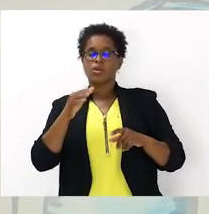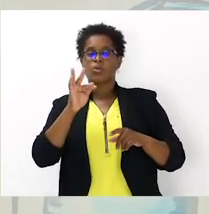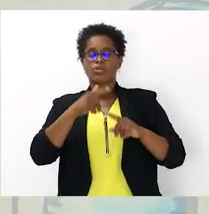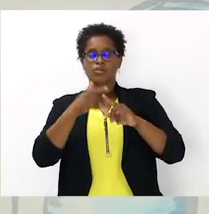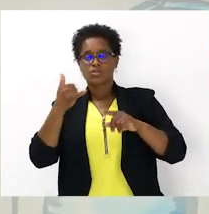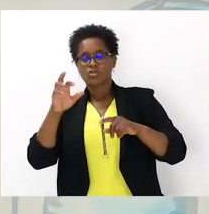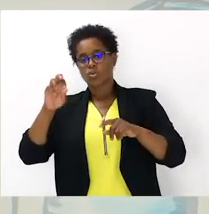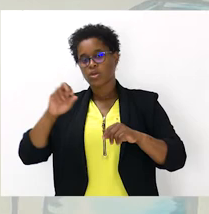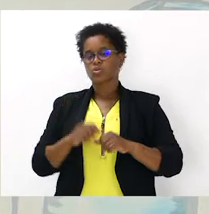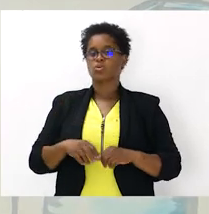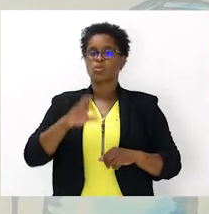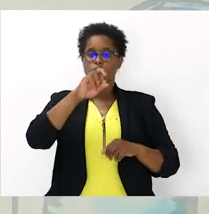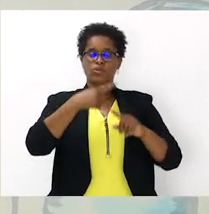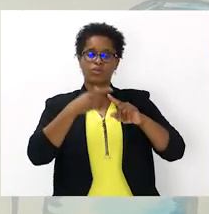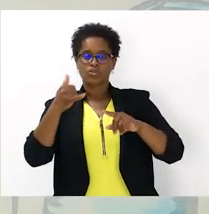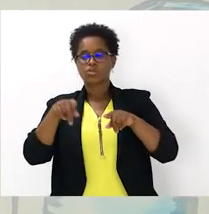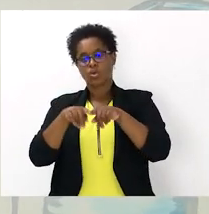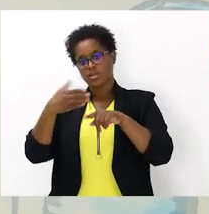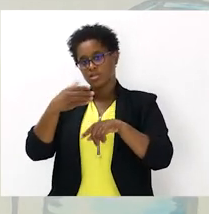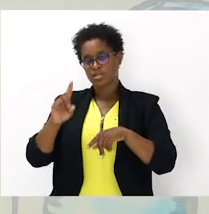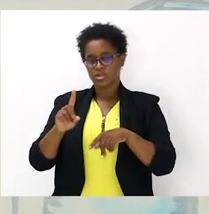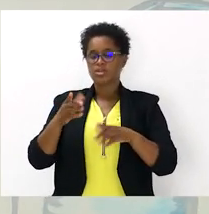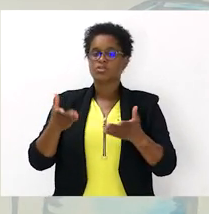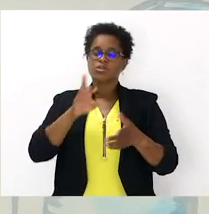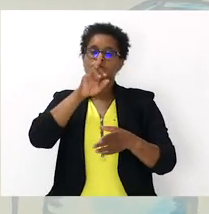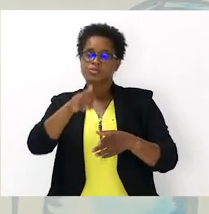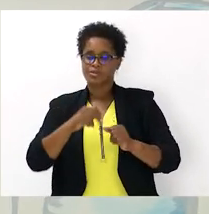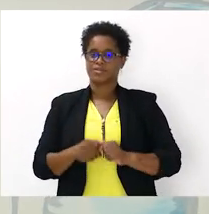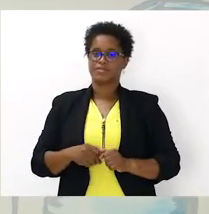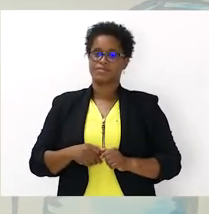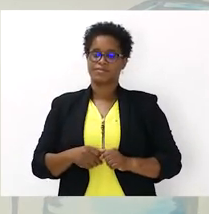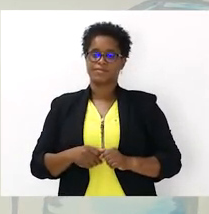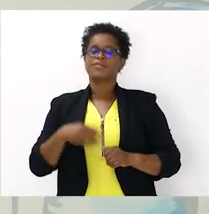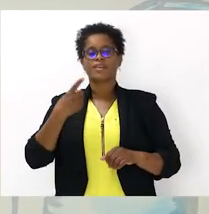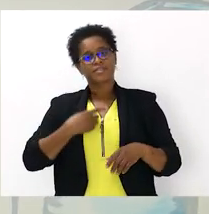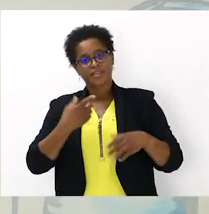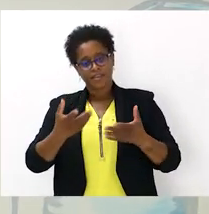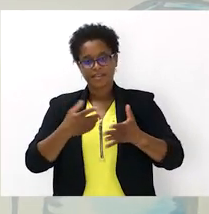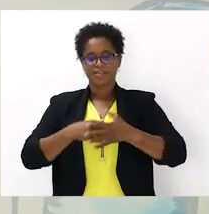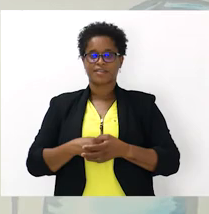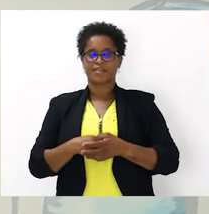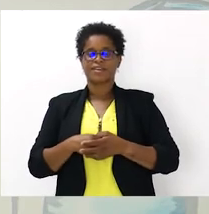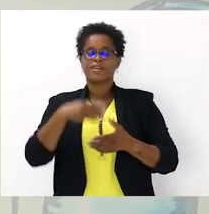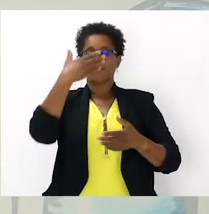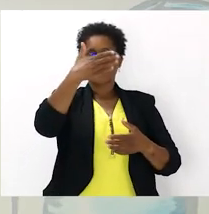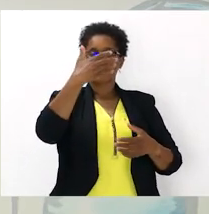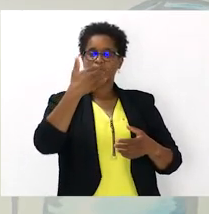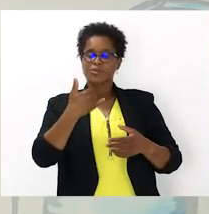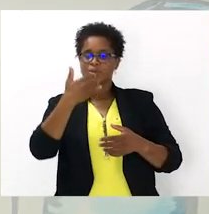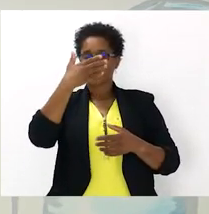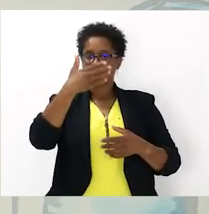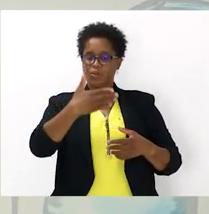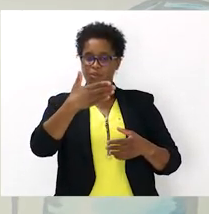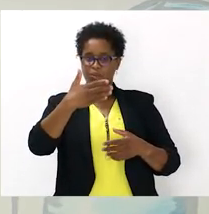vezes 2 dá 16. Então, o resultado vai ser 1 sobre